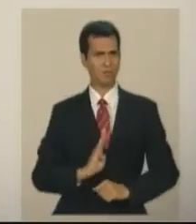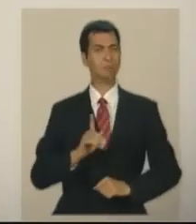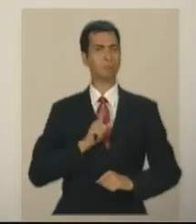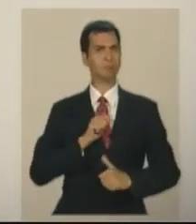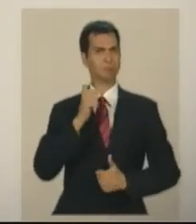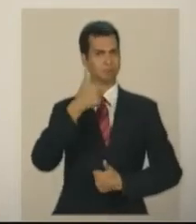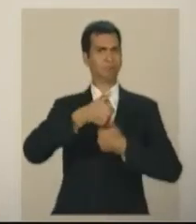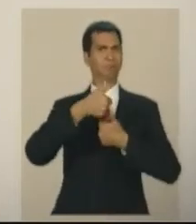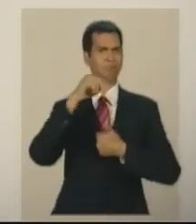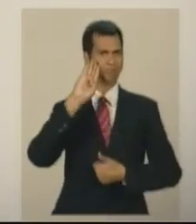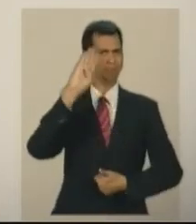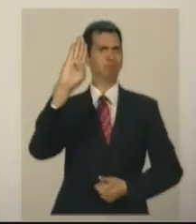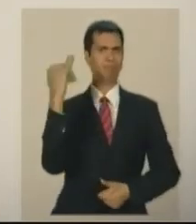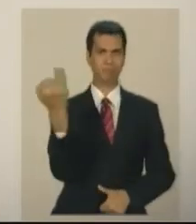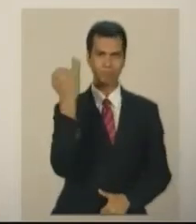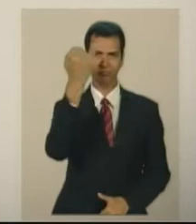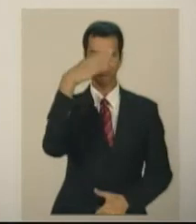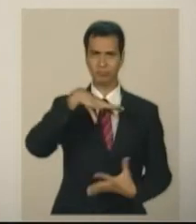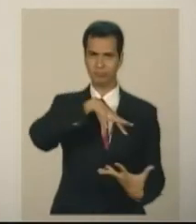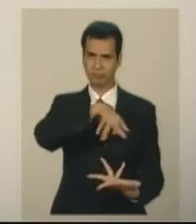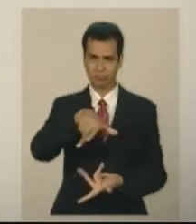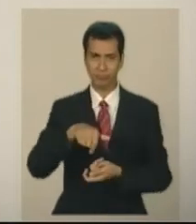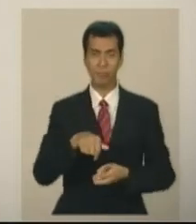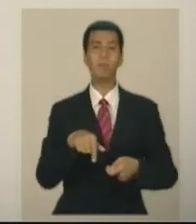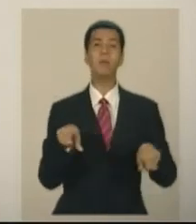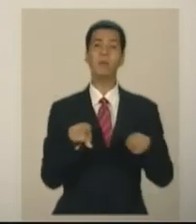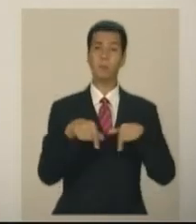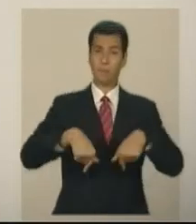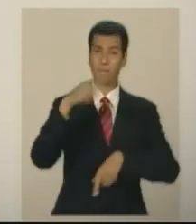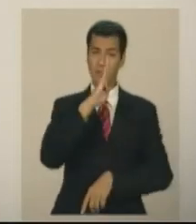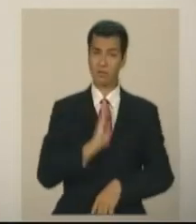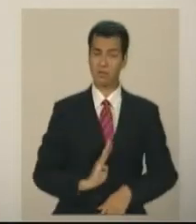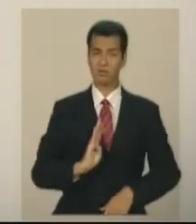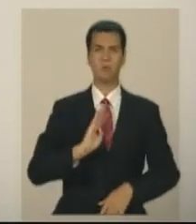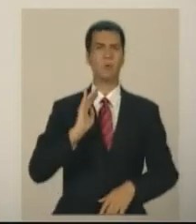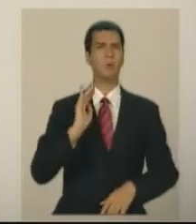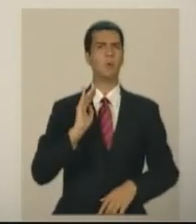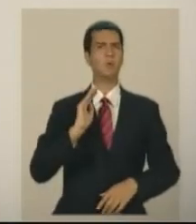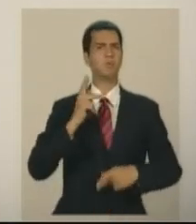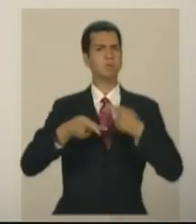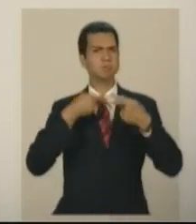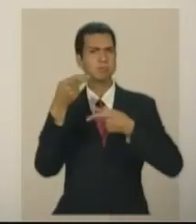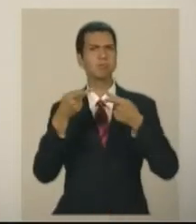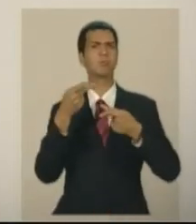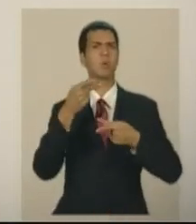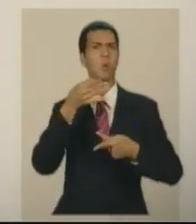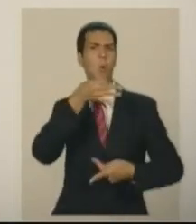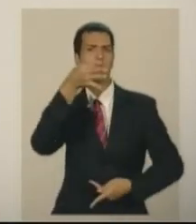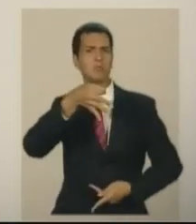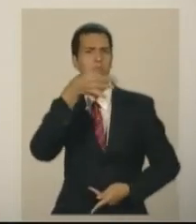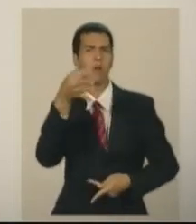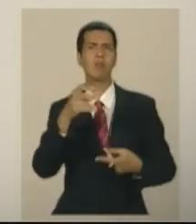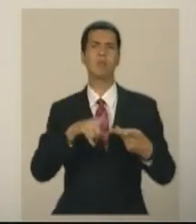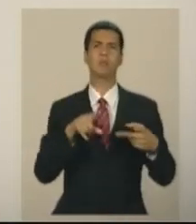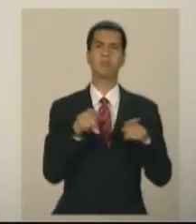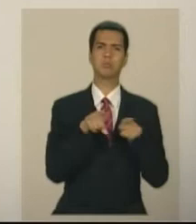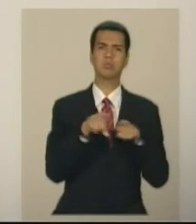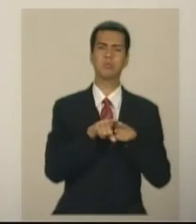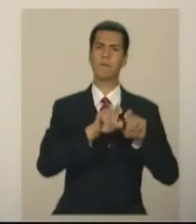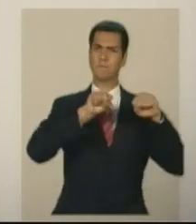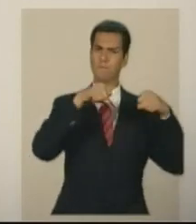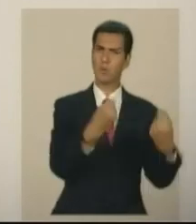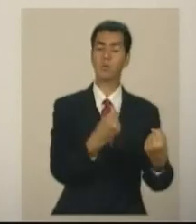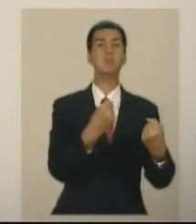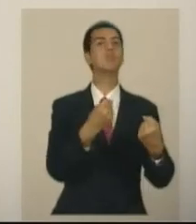internacional a força do nosso país e as opiniões do nosso povo estamos sendo cada vez mais